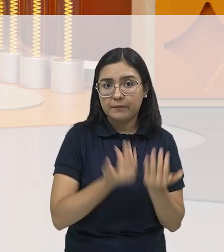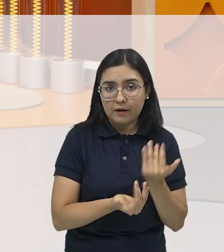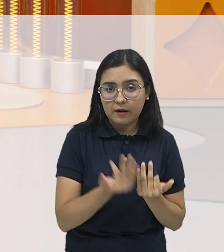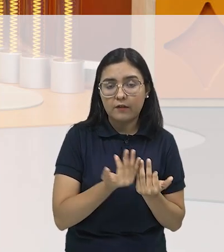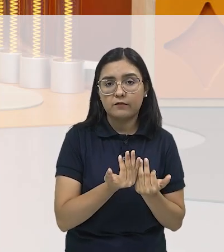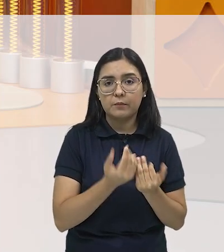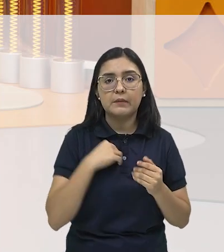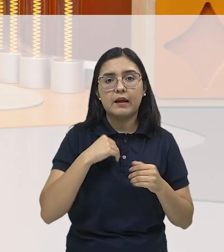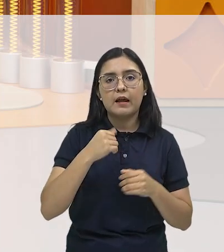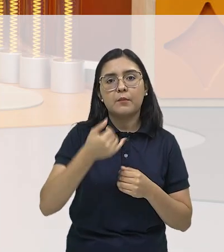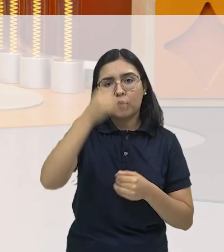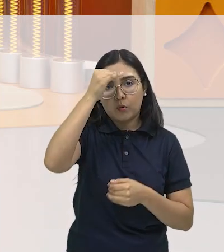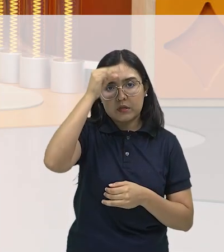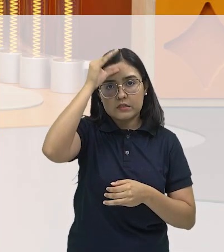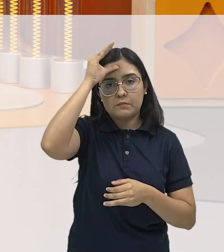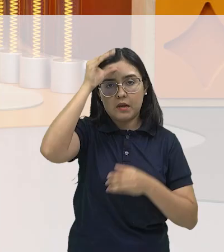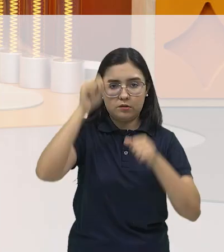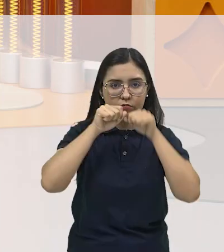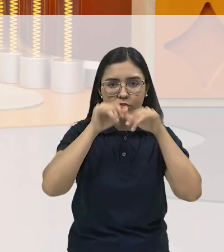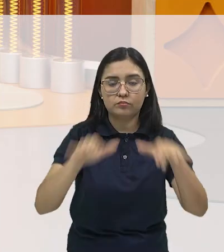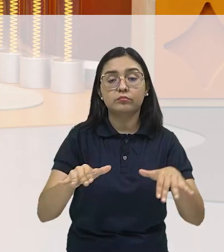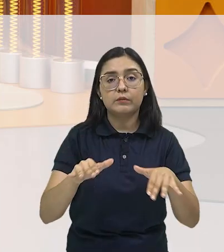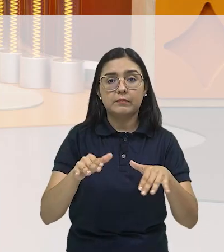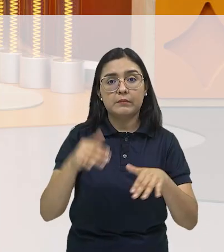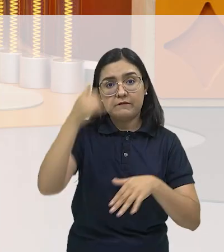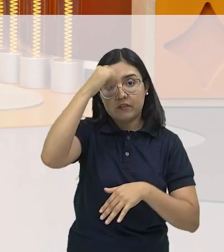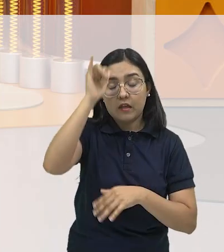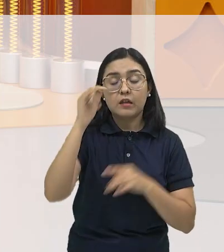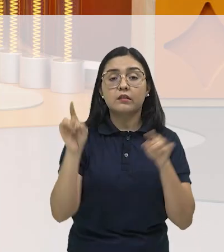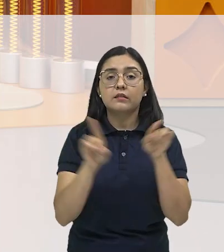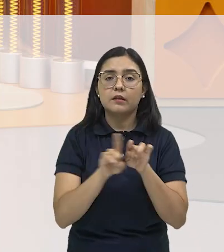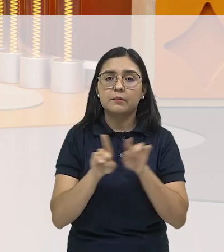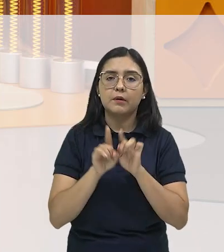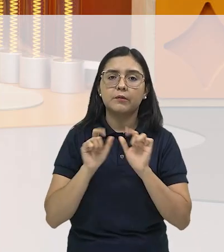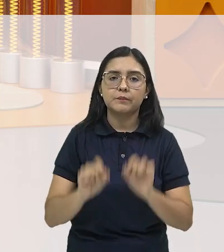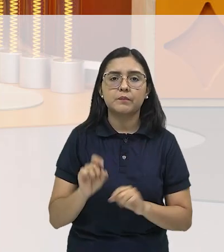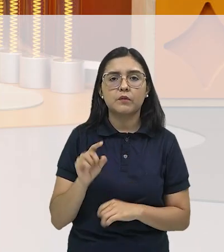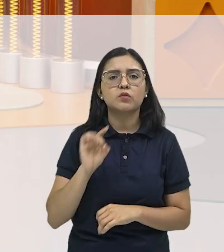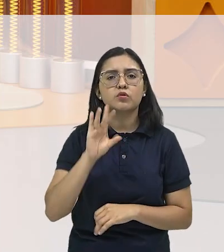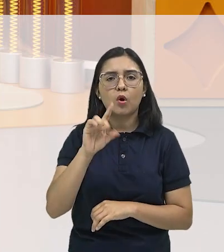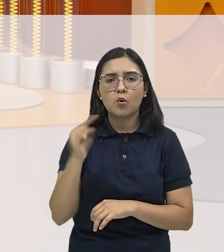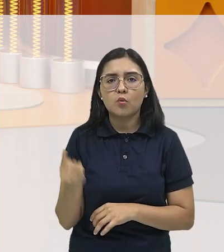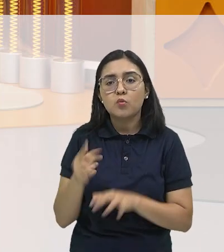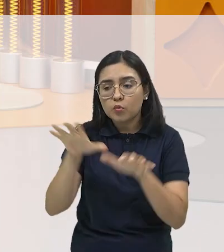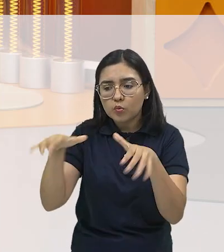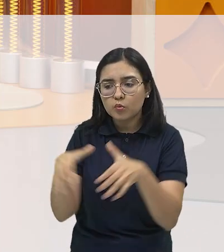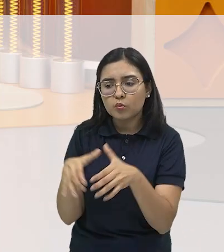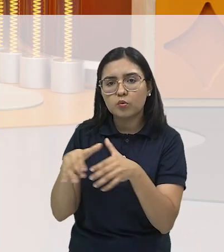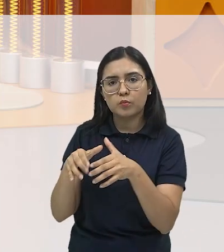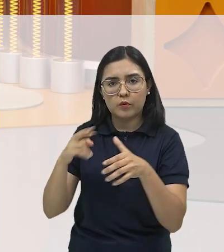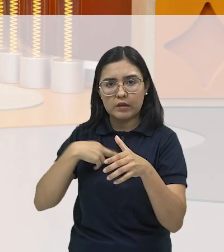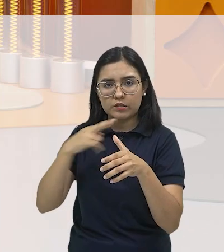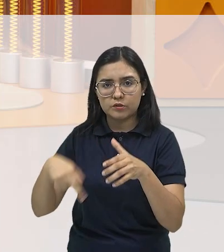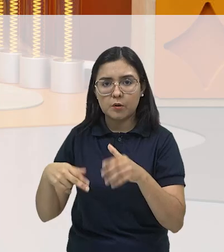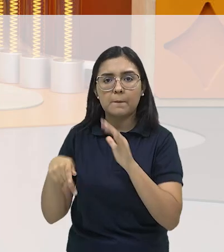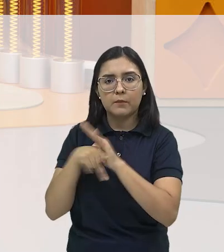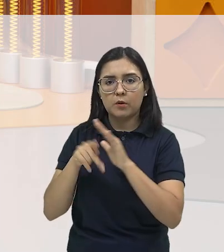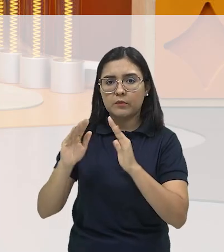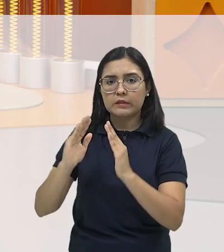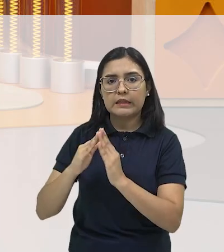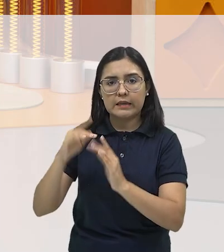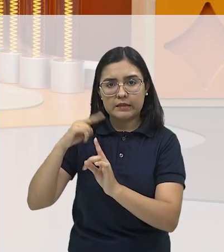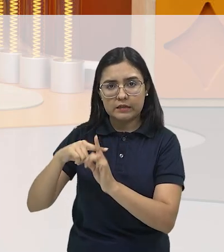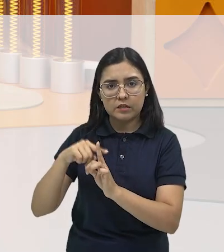propagar conhecimento, ou ainda de privilegiar que apenas o clero, as pessoas que faziam parte da igreja naquele